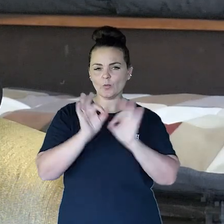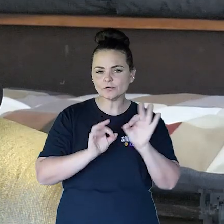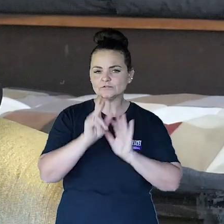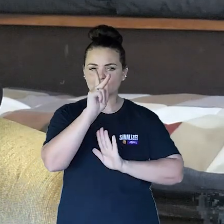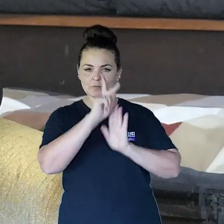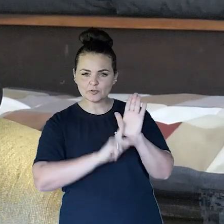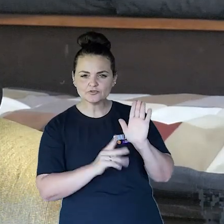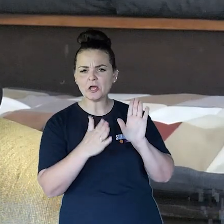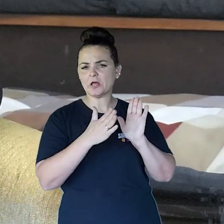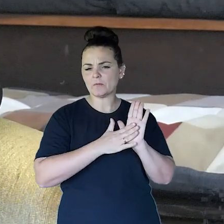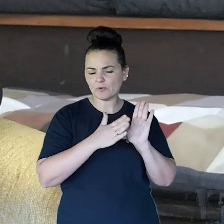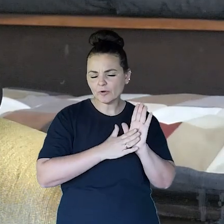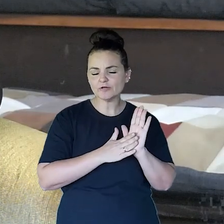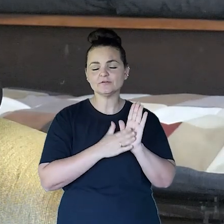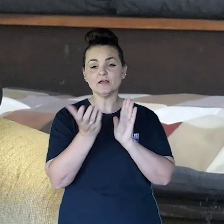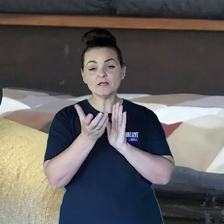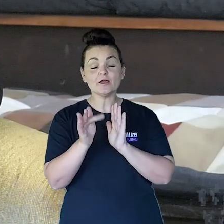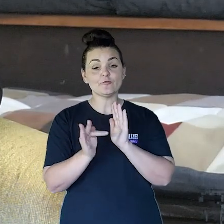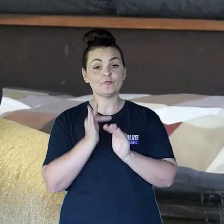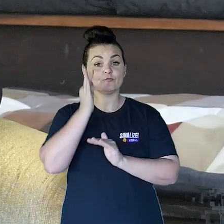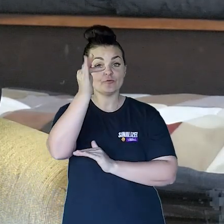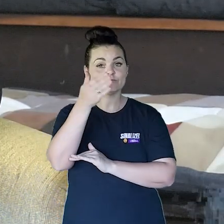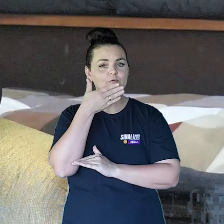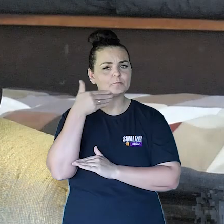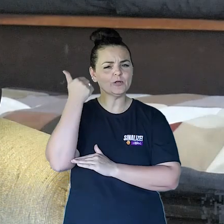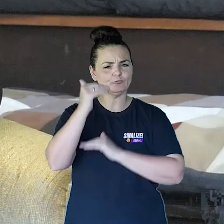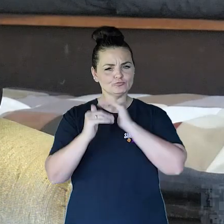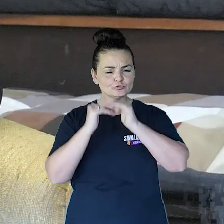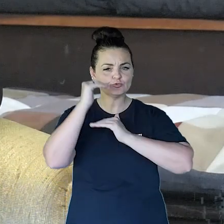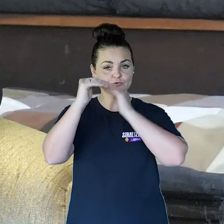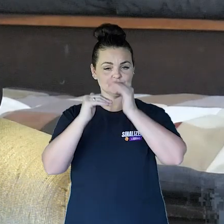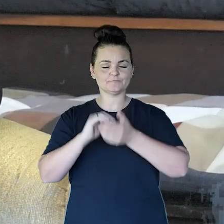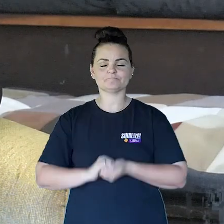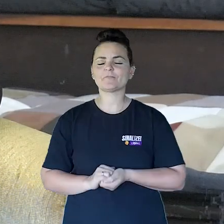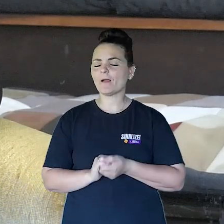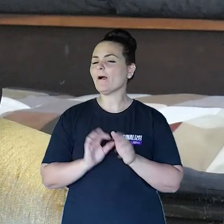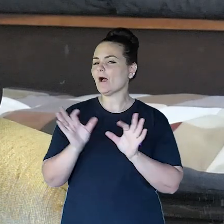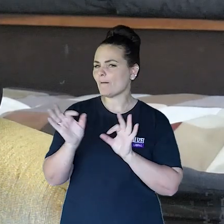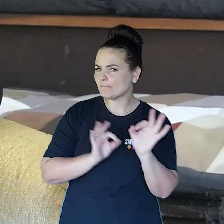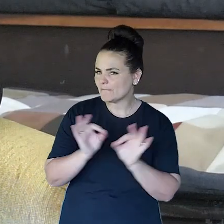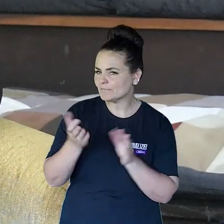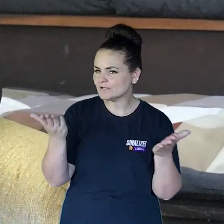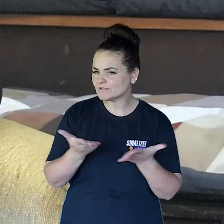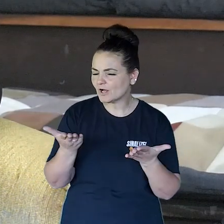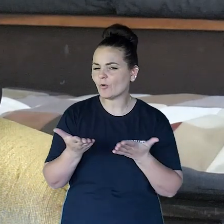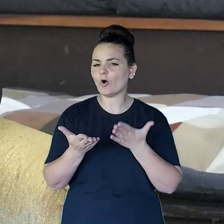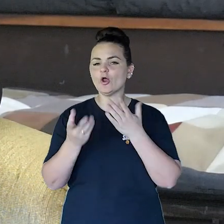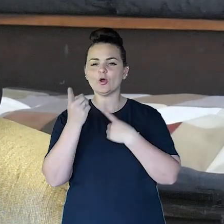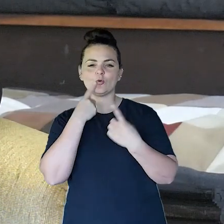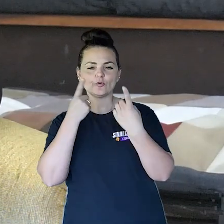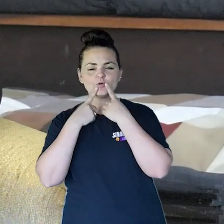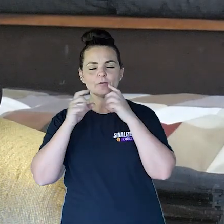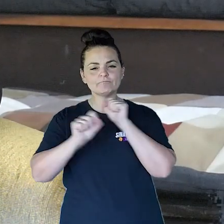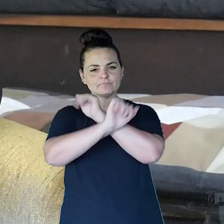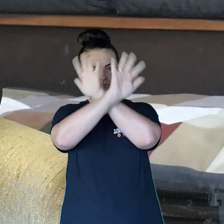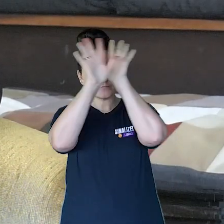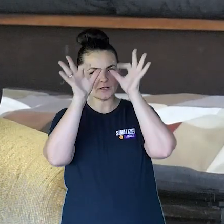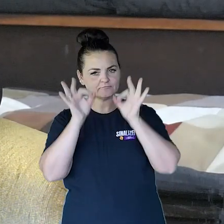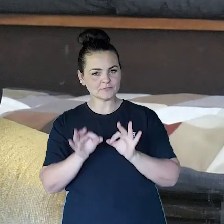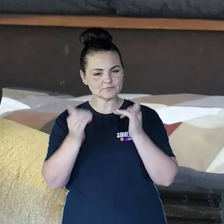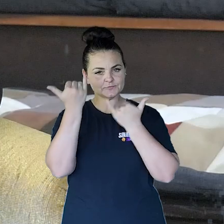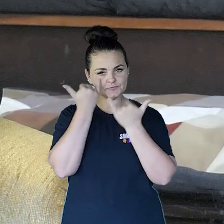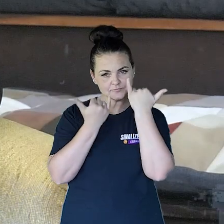que eles têm para construir um futuro melhor para todos nós. Prepare-se para um diálogo aberto, transparente